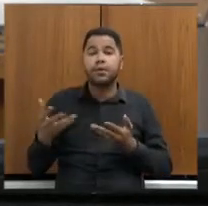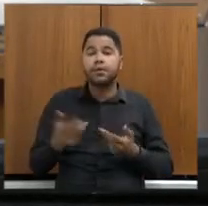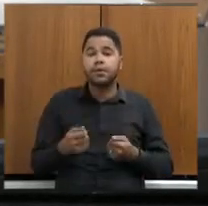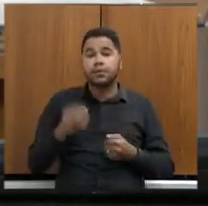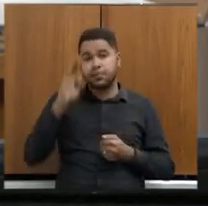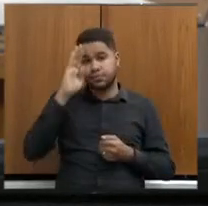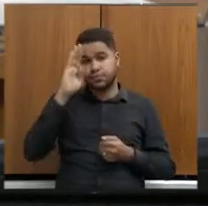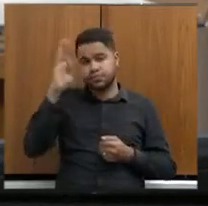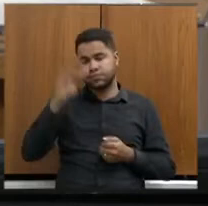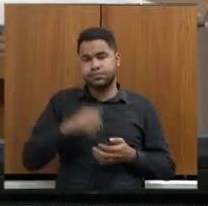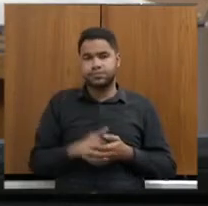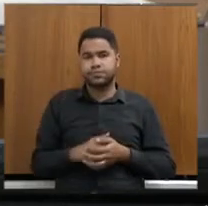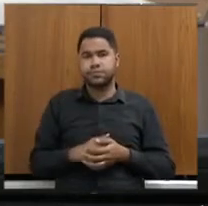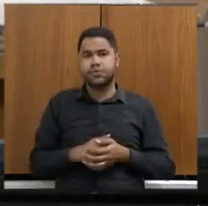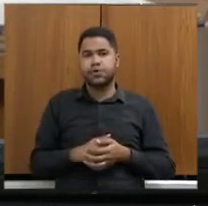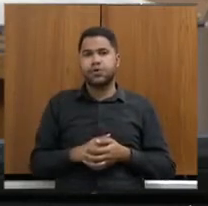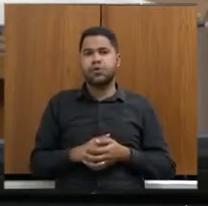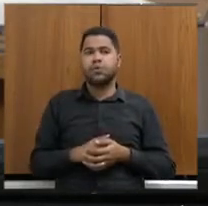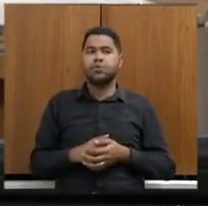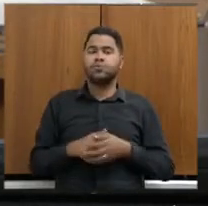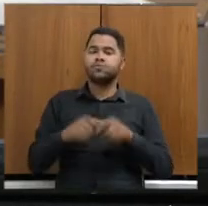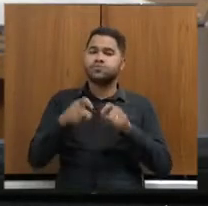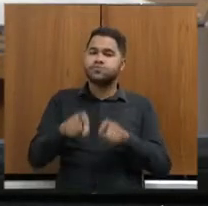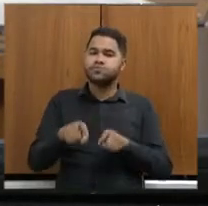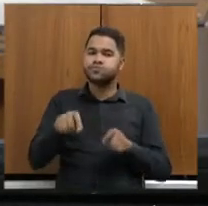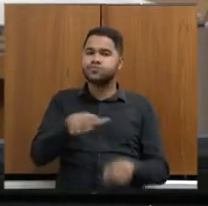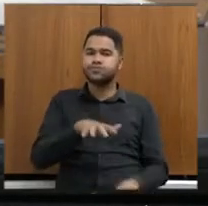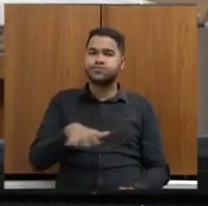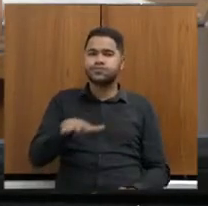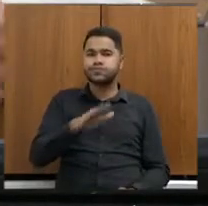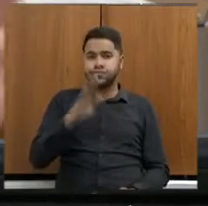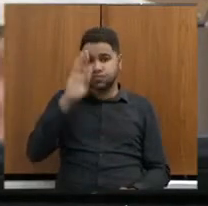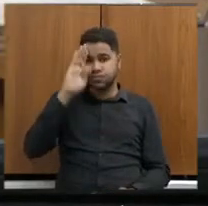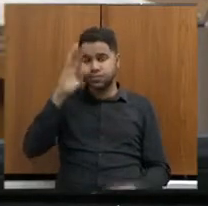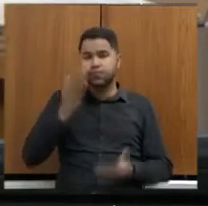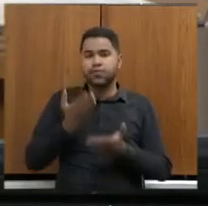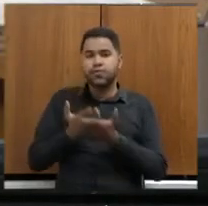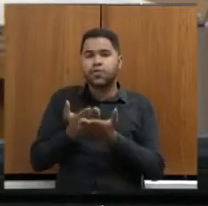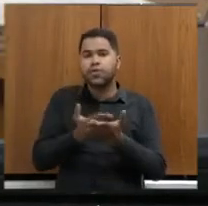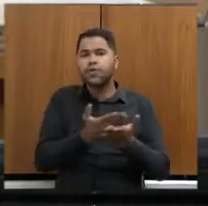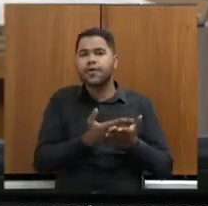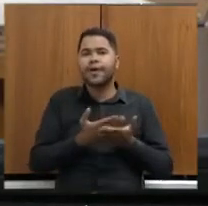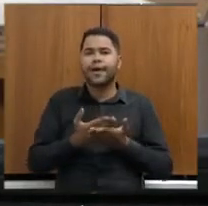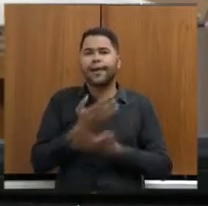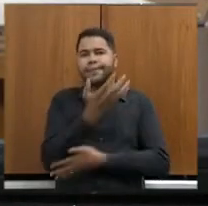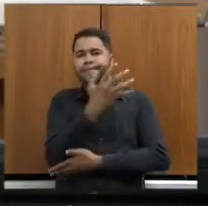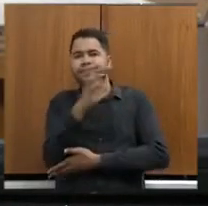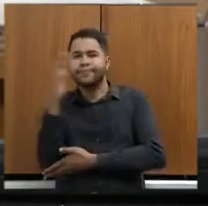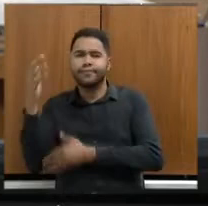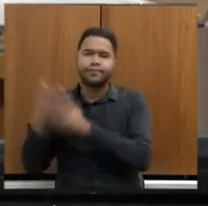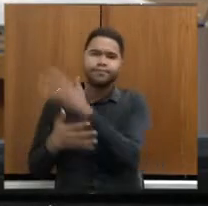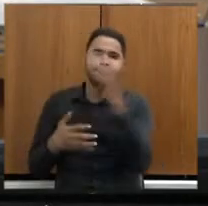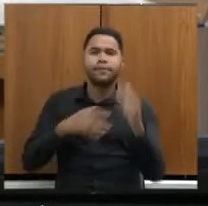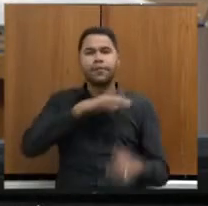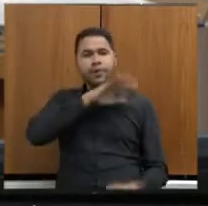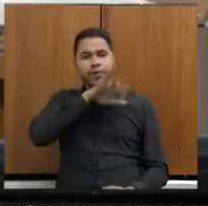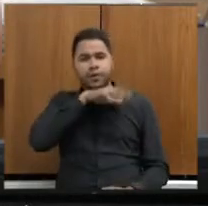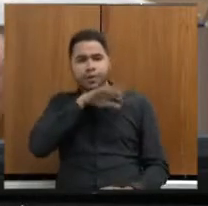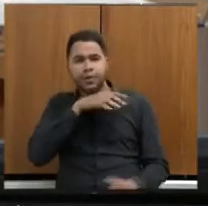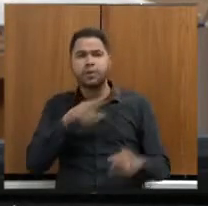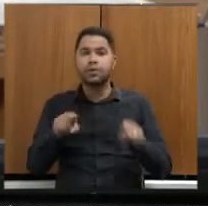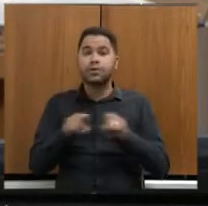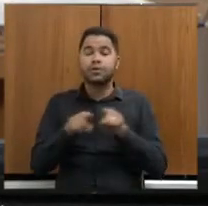os pequenos agricultores na questão principalmente desse estudo da fauna e flora desses processos todos